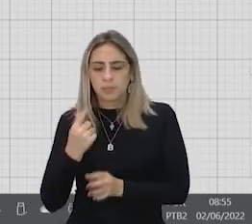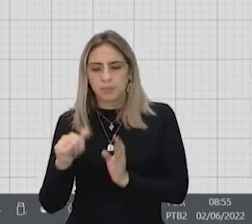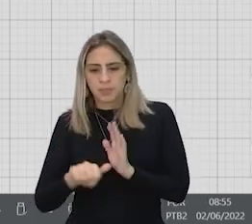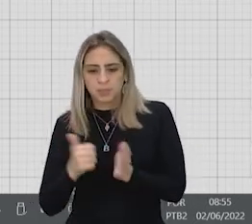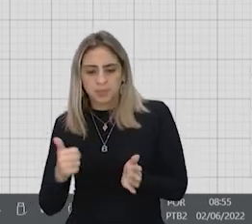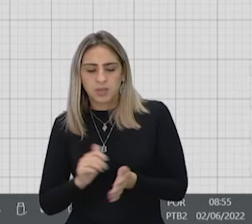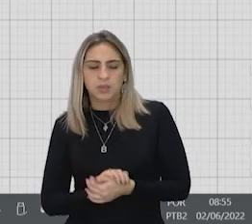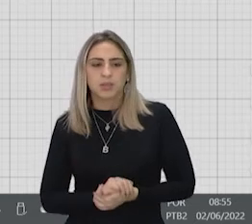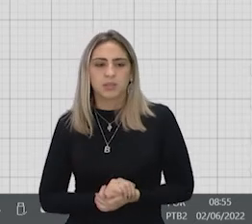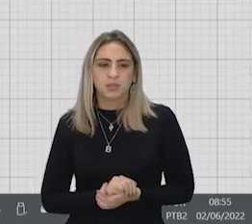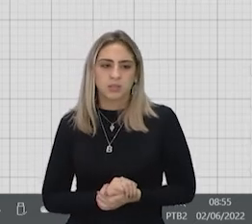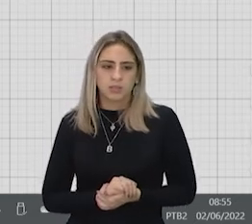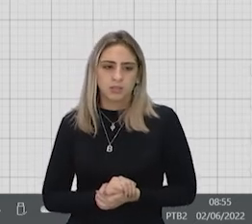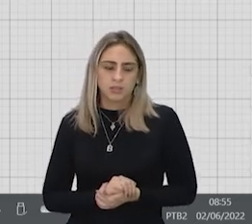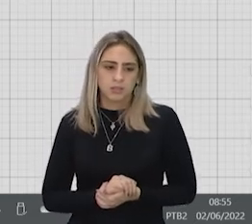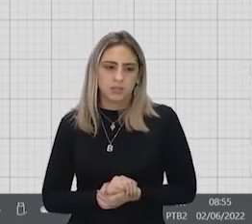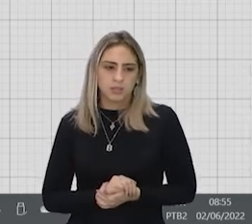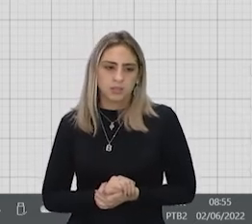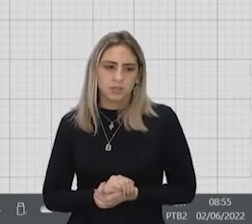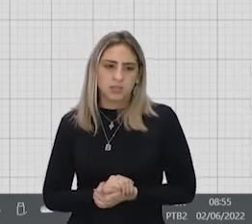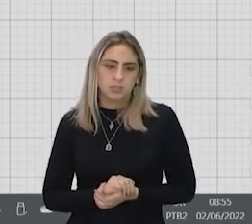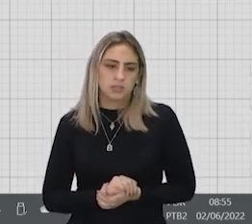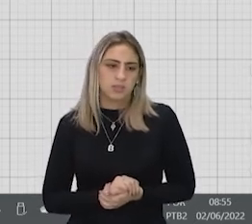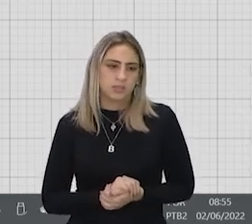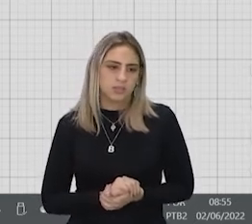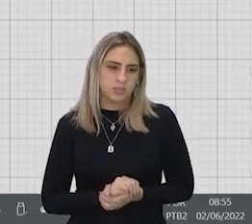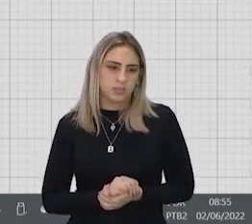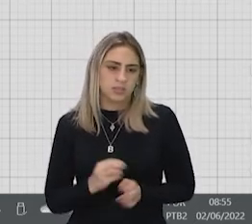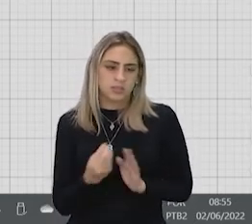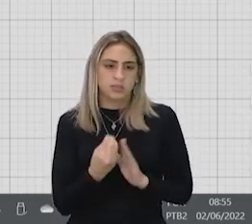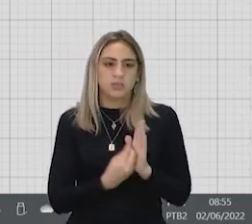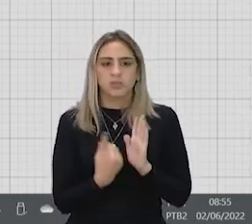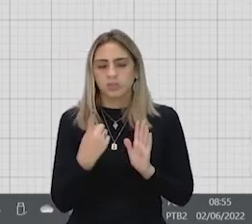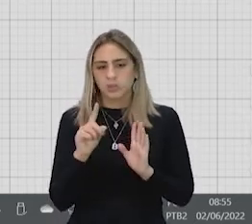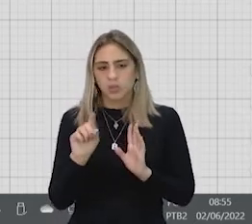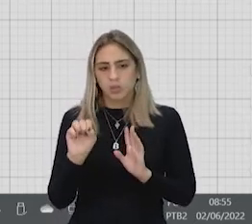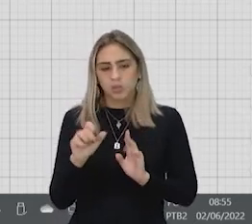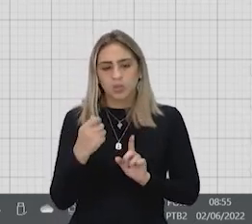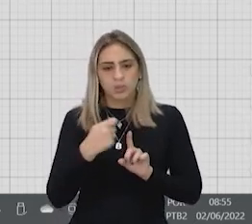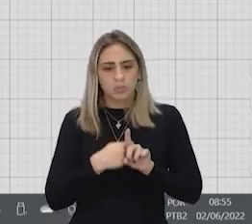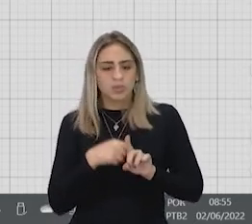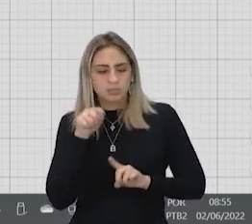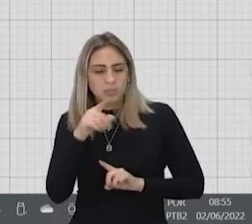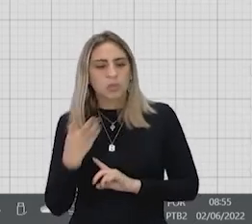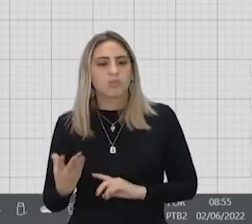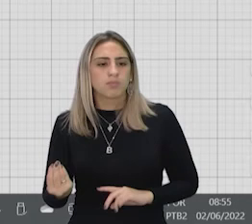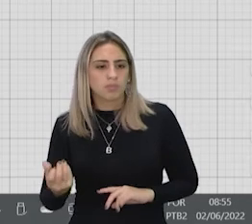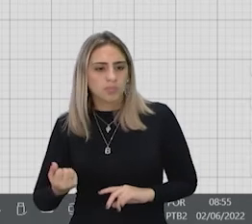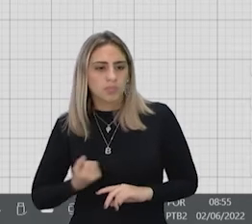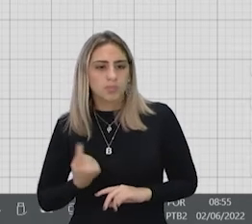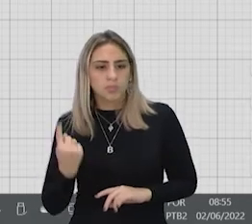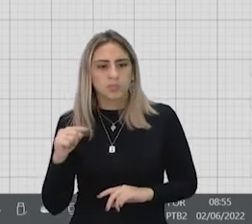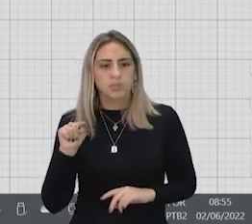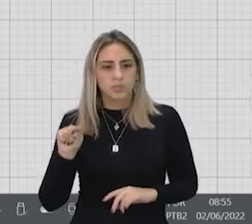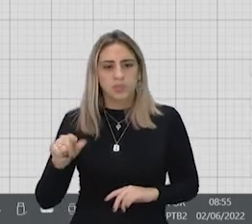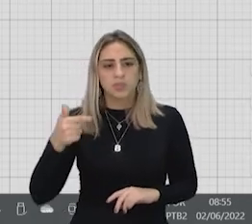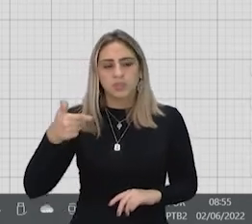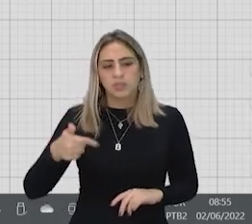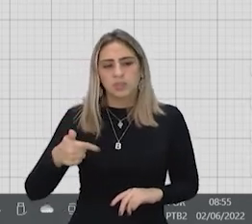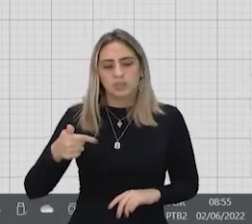ser o tempo, lá do lado esquerdo. Ó, depois de 18 meses, o seu montante vai ser